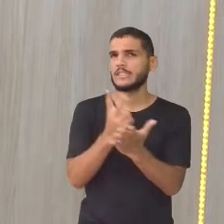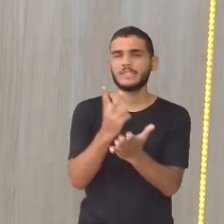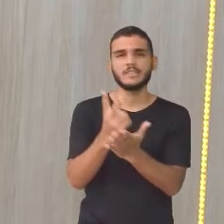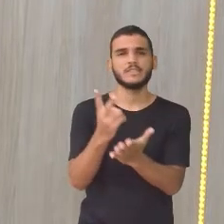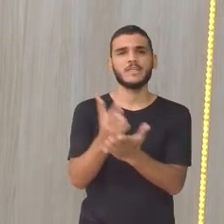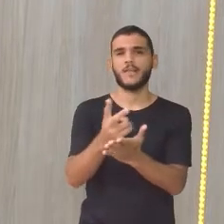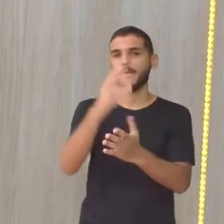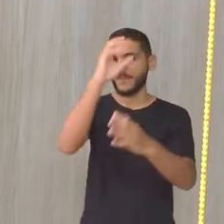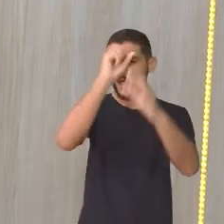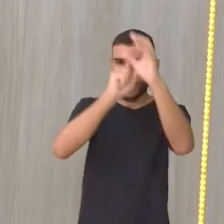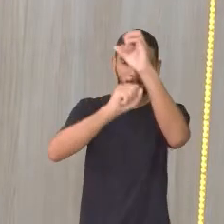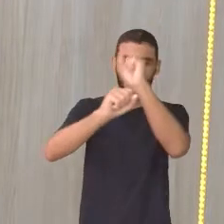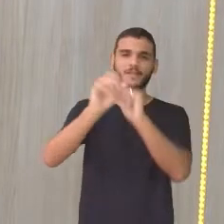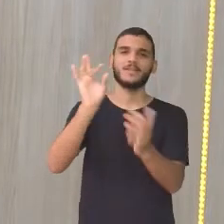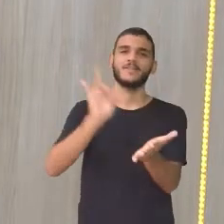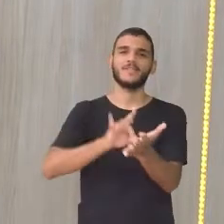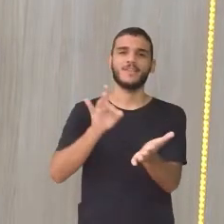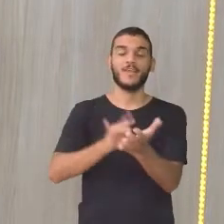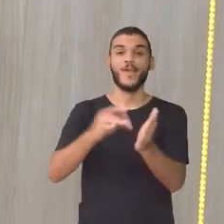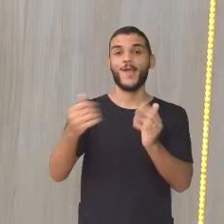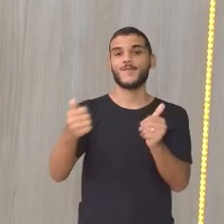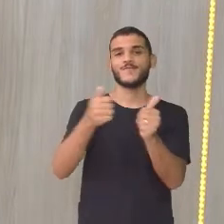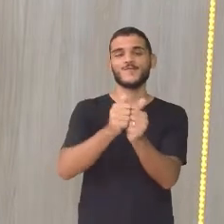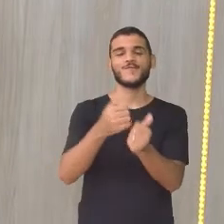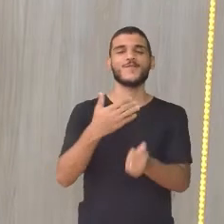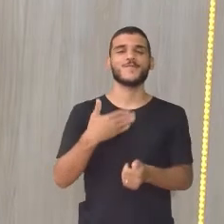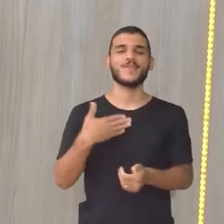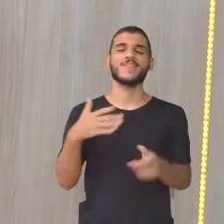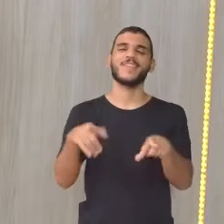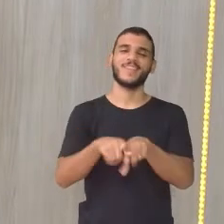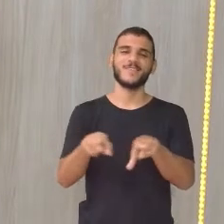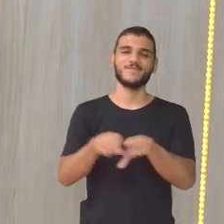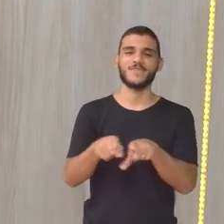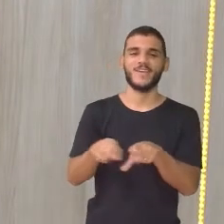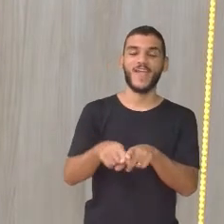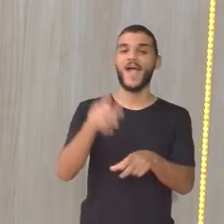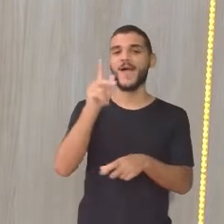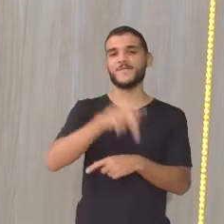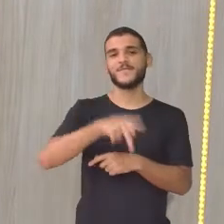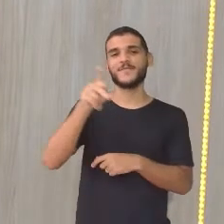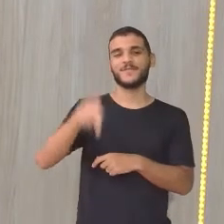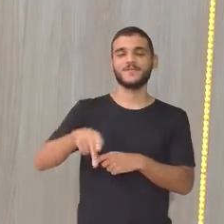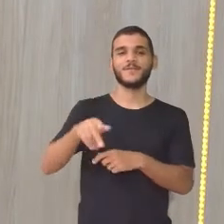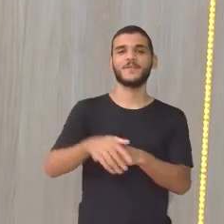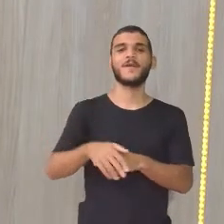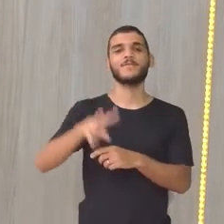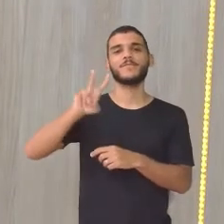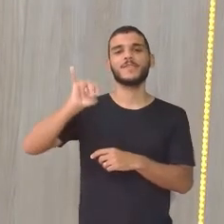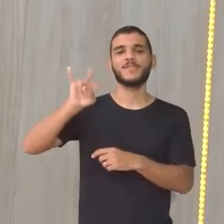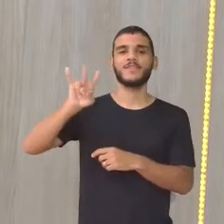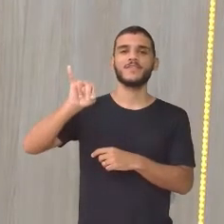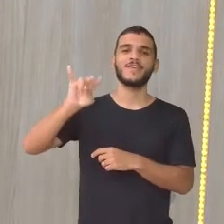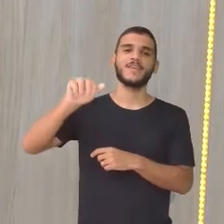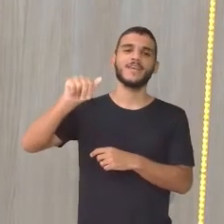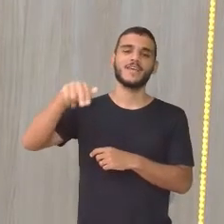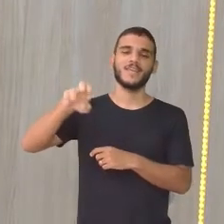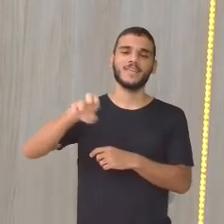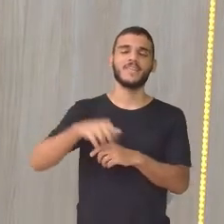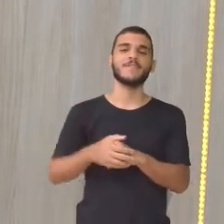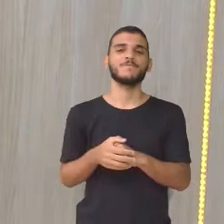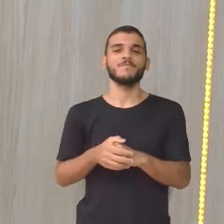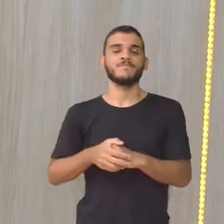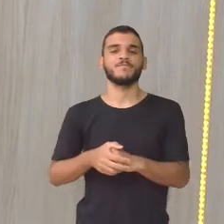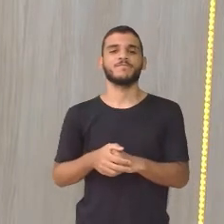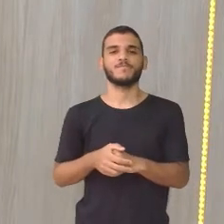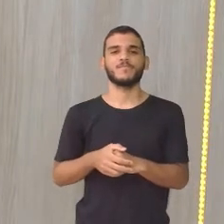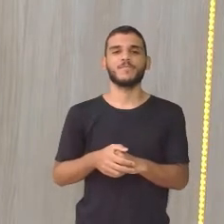é, aprendendo algo. E eu tenho junto comigo aqui a professora Viviane Santos, que vai dar um